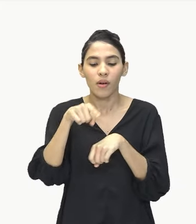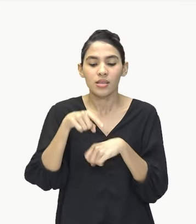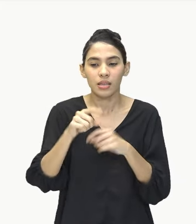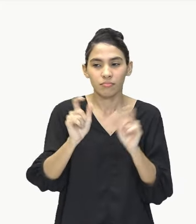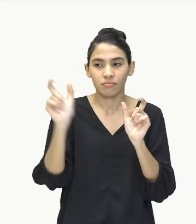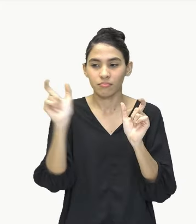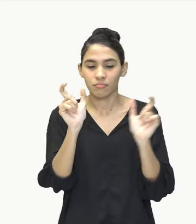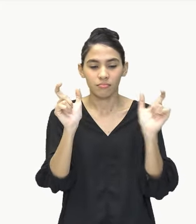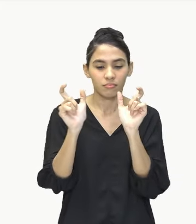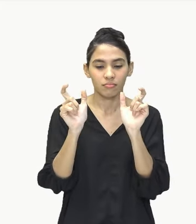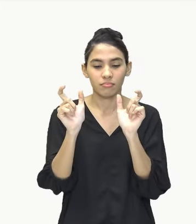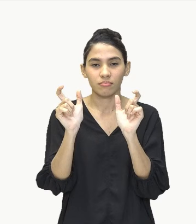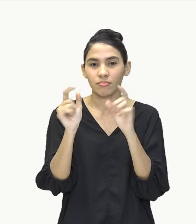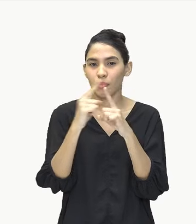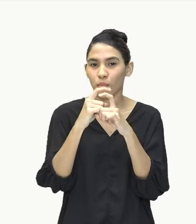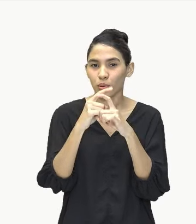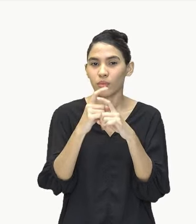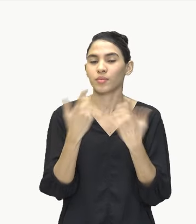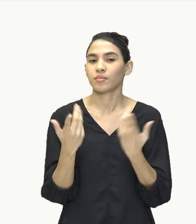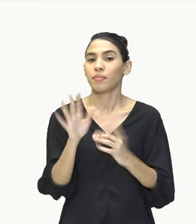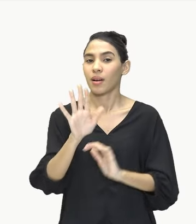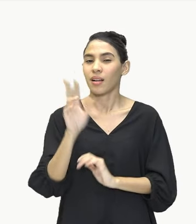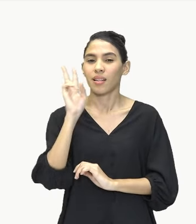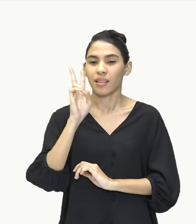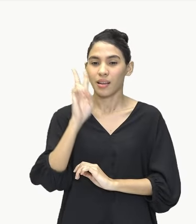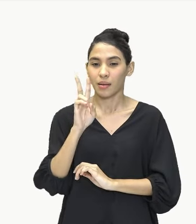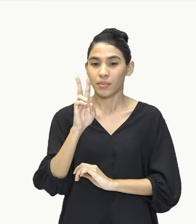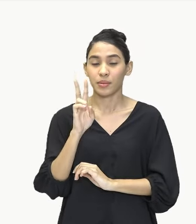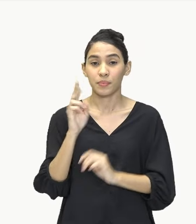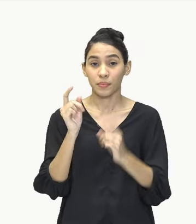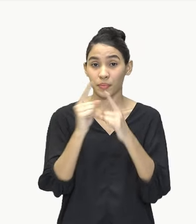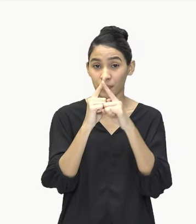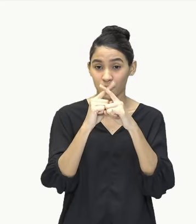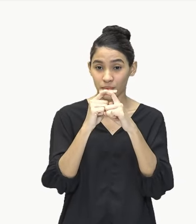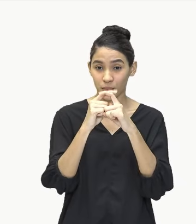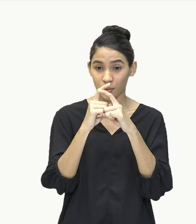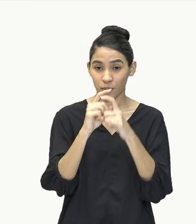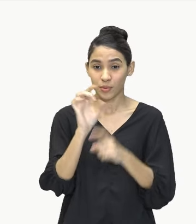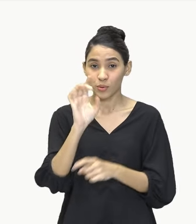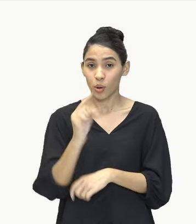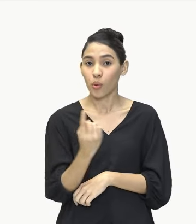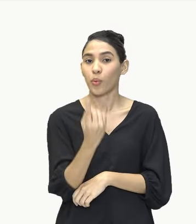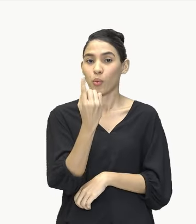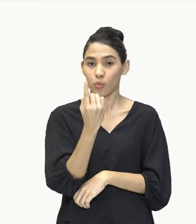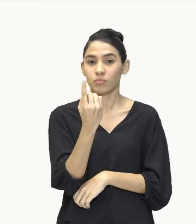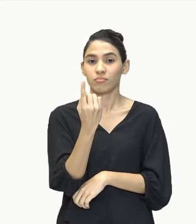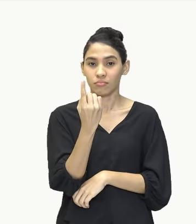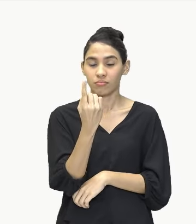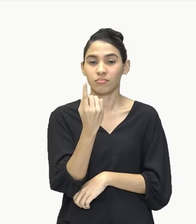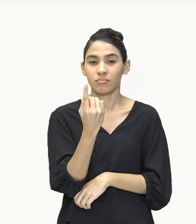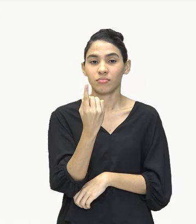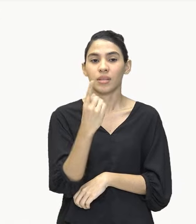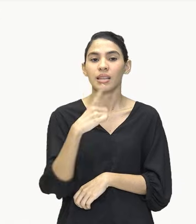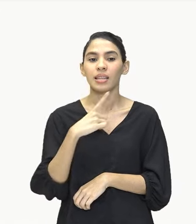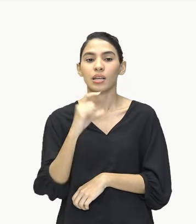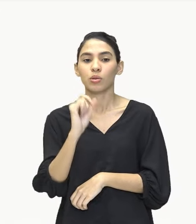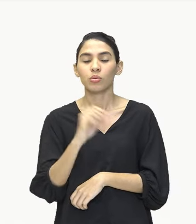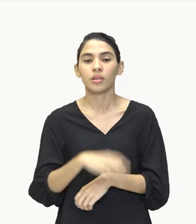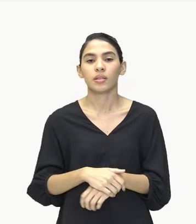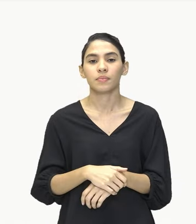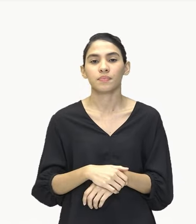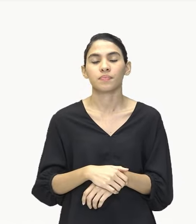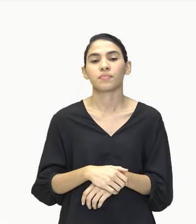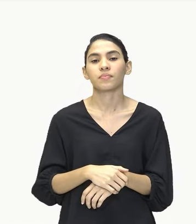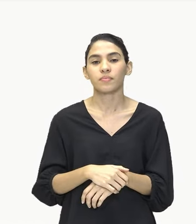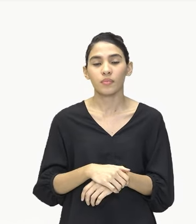identificar monômios. Lembre que monômio só é um, composto ali pelo